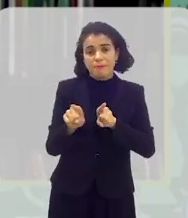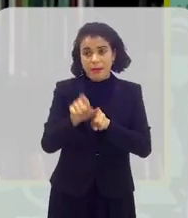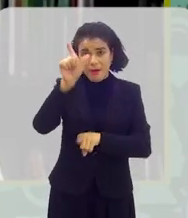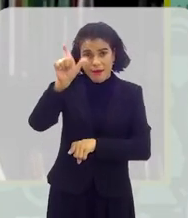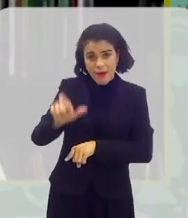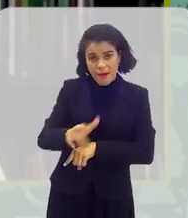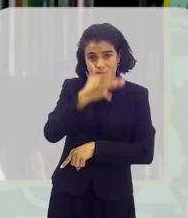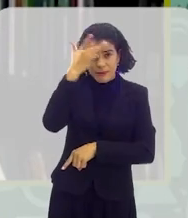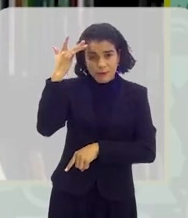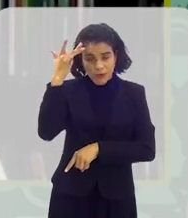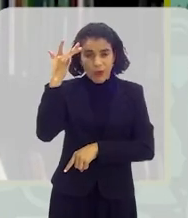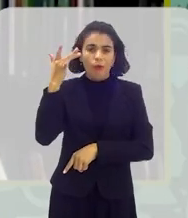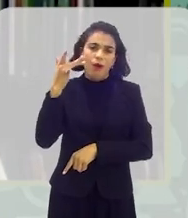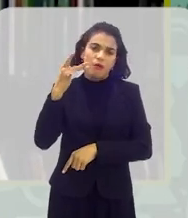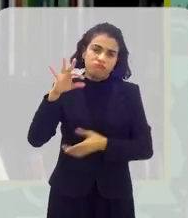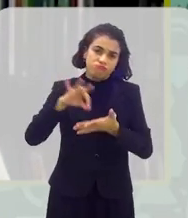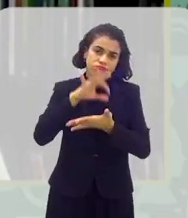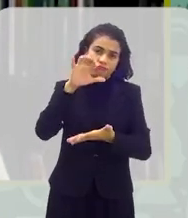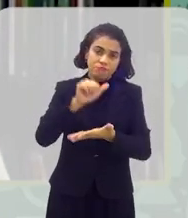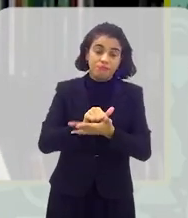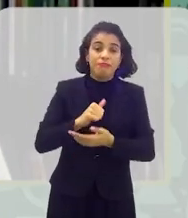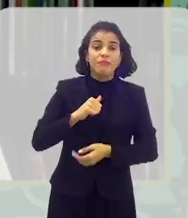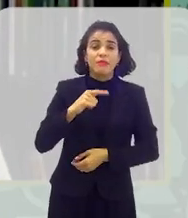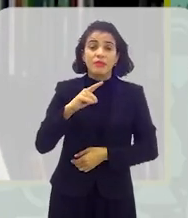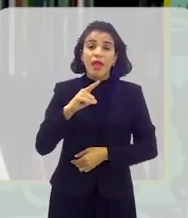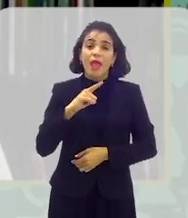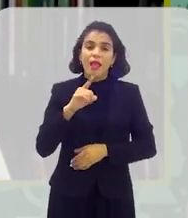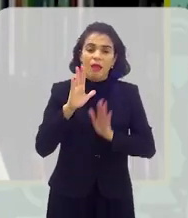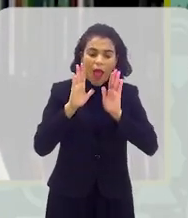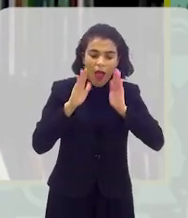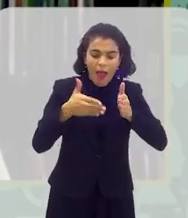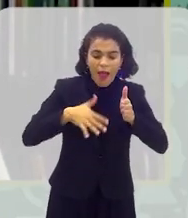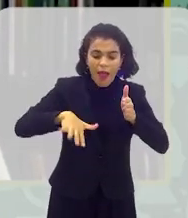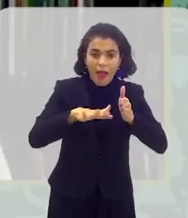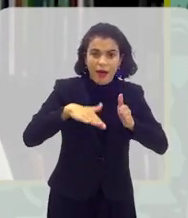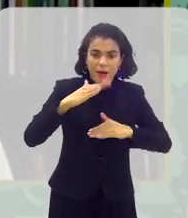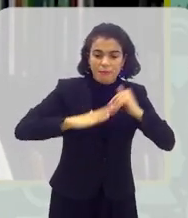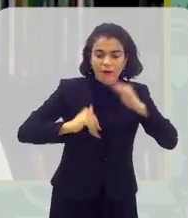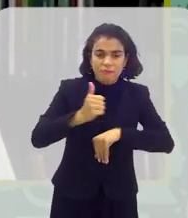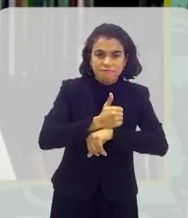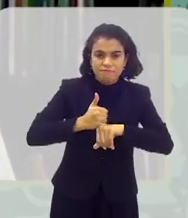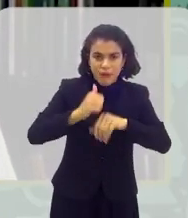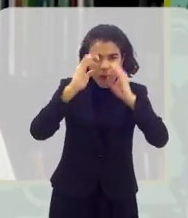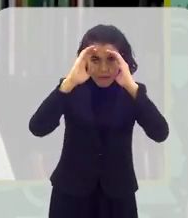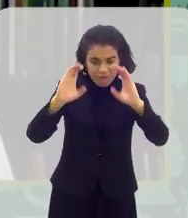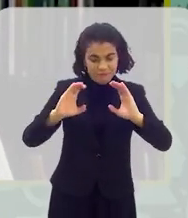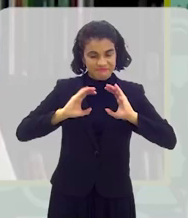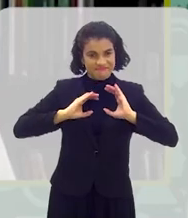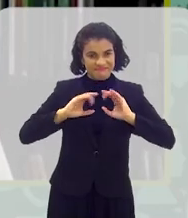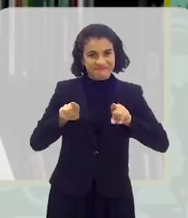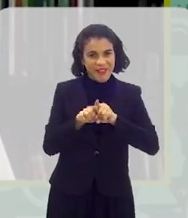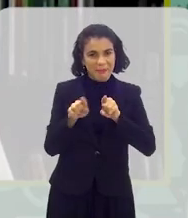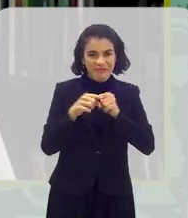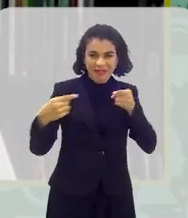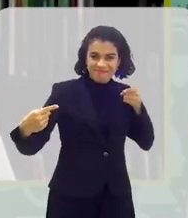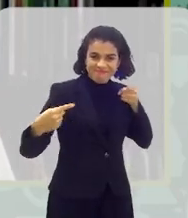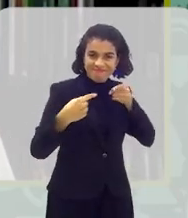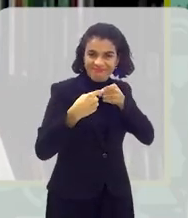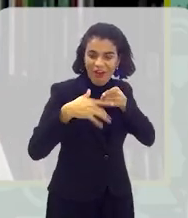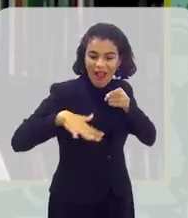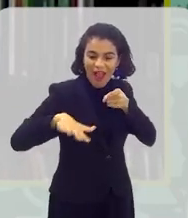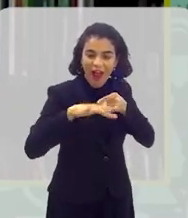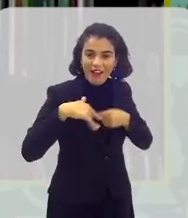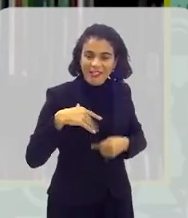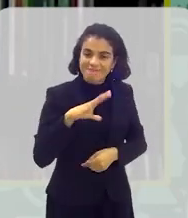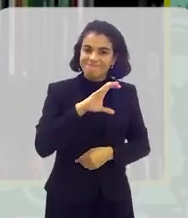o candidato ele ele tem a sua vocação respeitada não é ele vai ser encaminhado por uma vaga que realmente ele vai